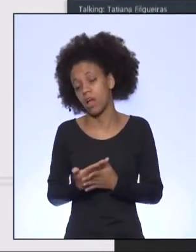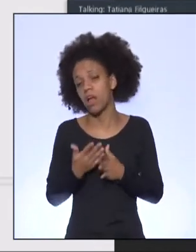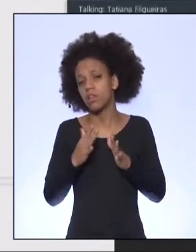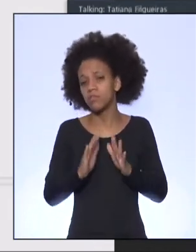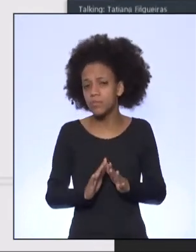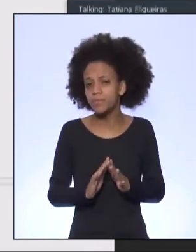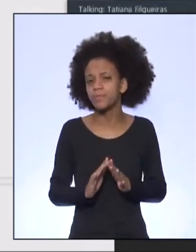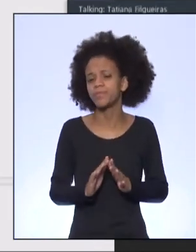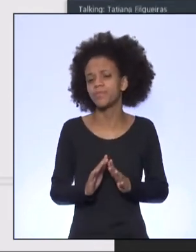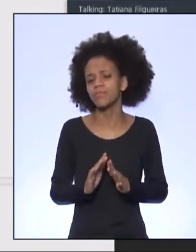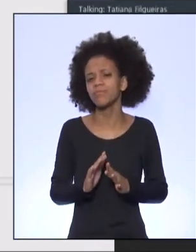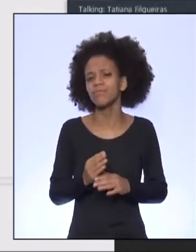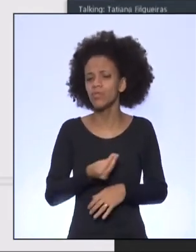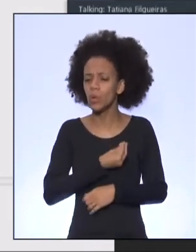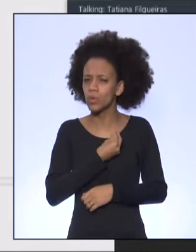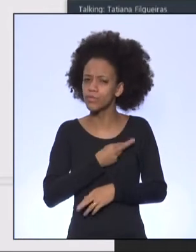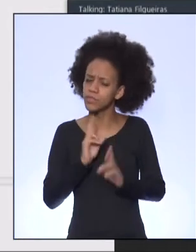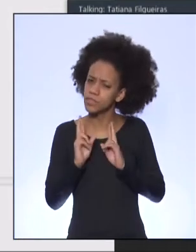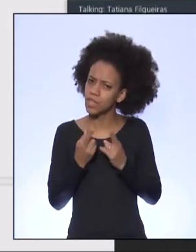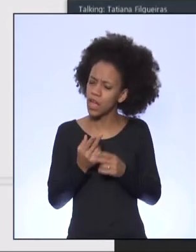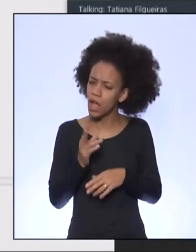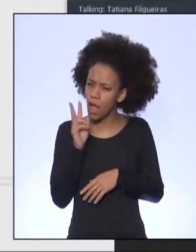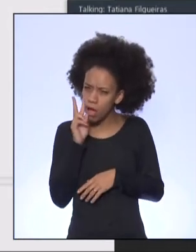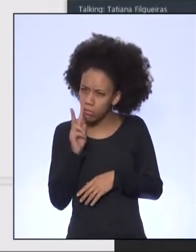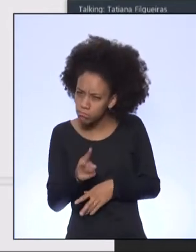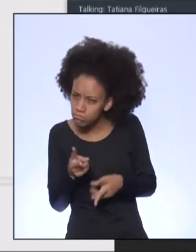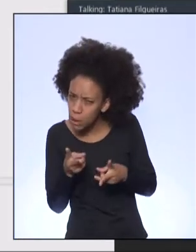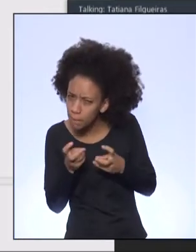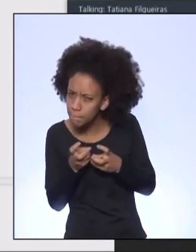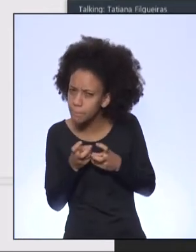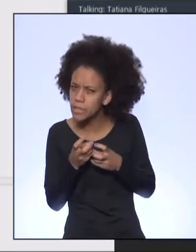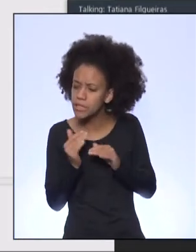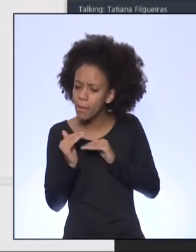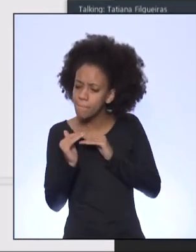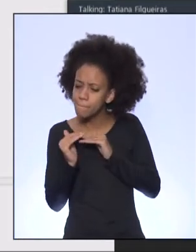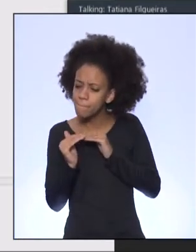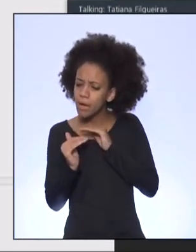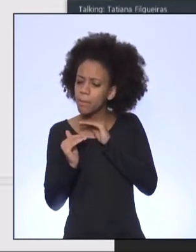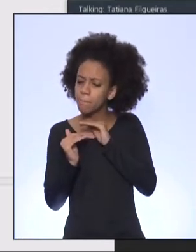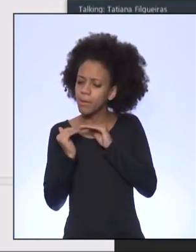com as redes, a gente observa uma crescente violência